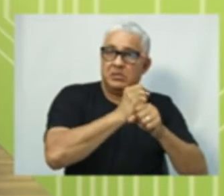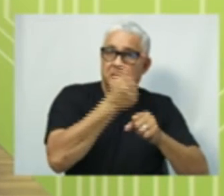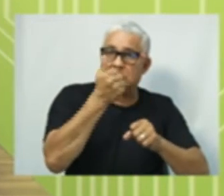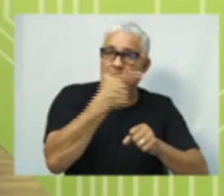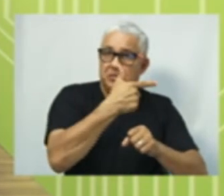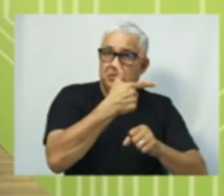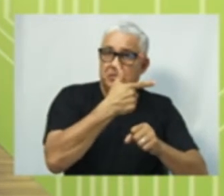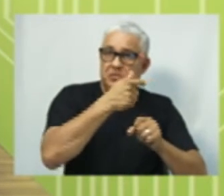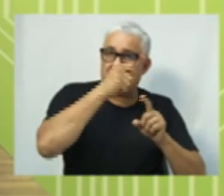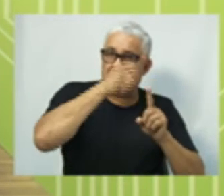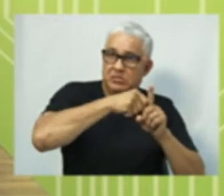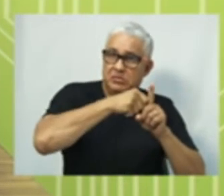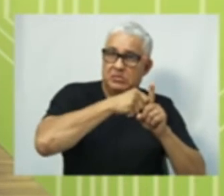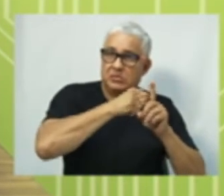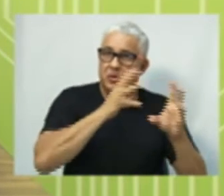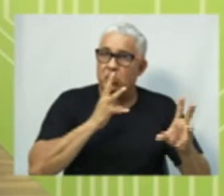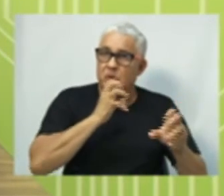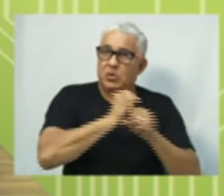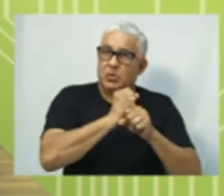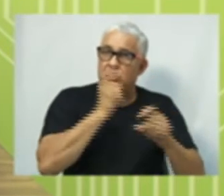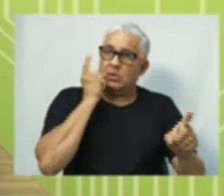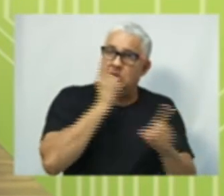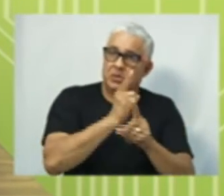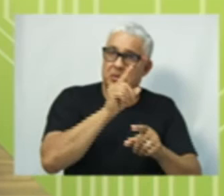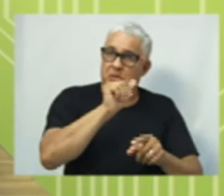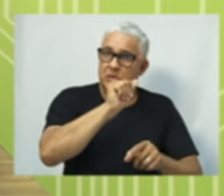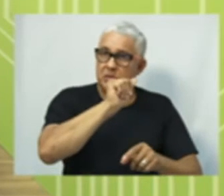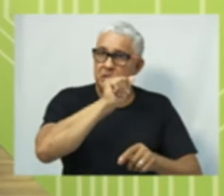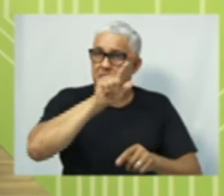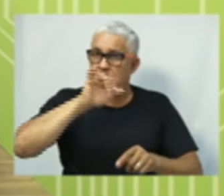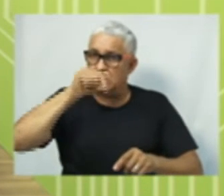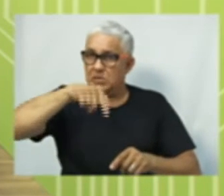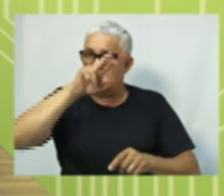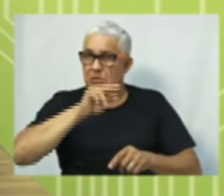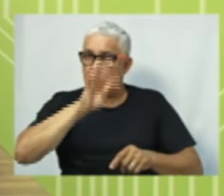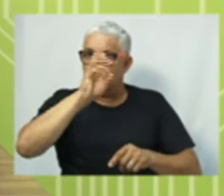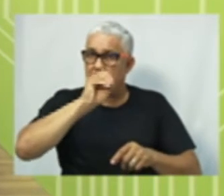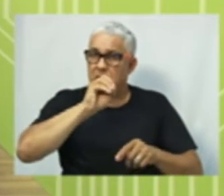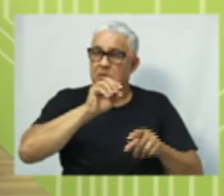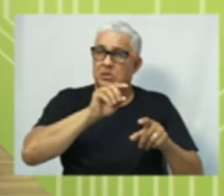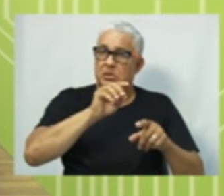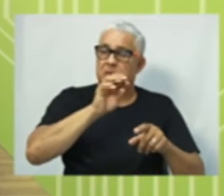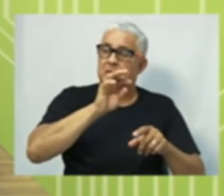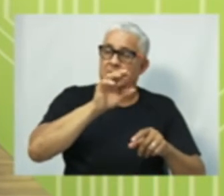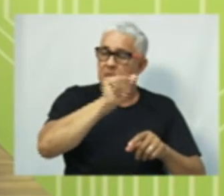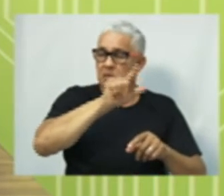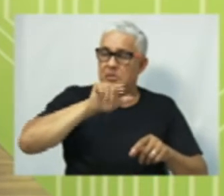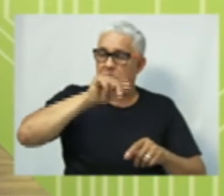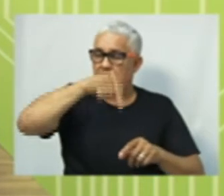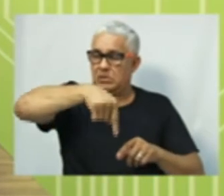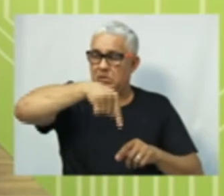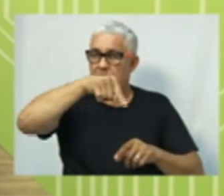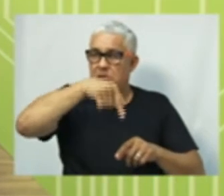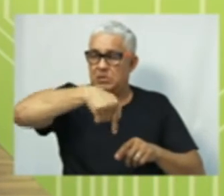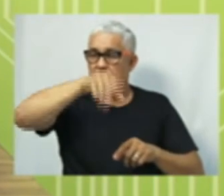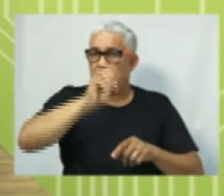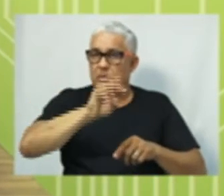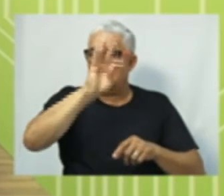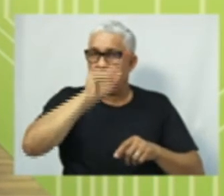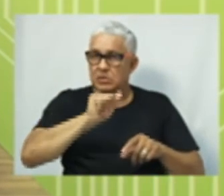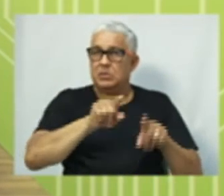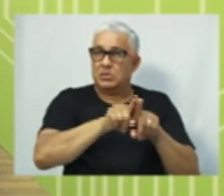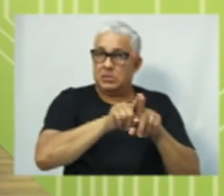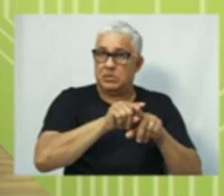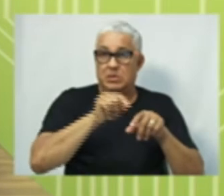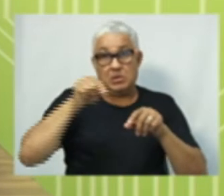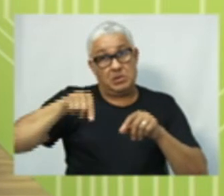meses, acha a alíquota e joga a alíquota em cima do valor. Aqui não. É uma alíquota para